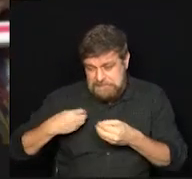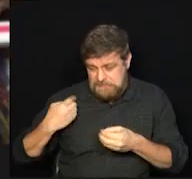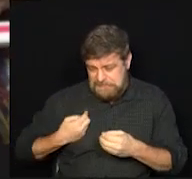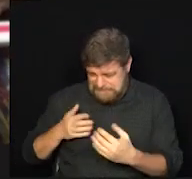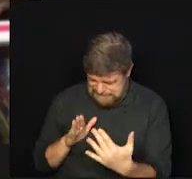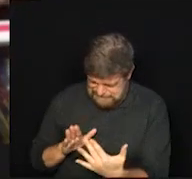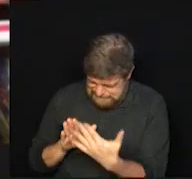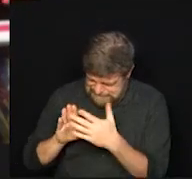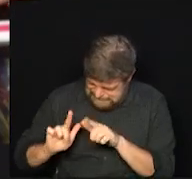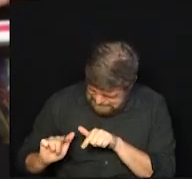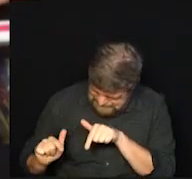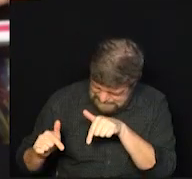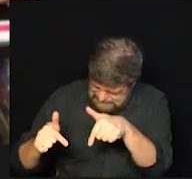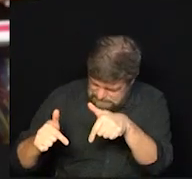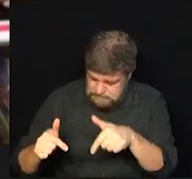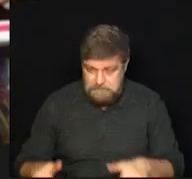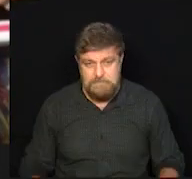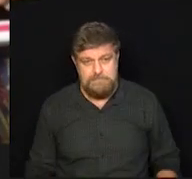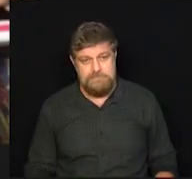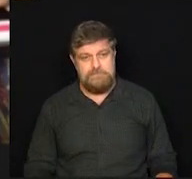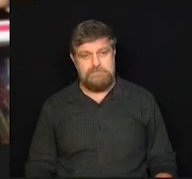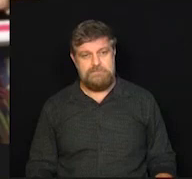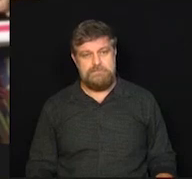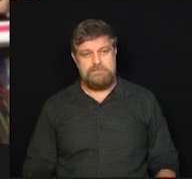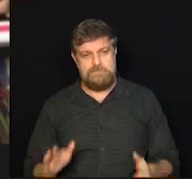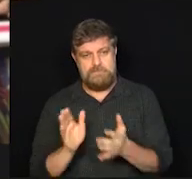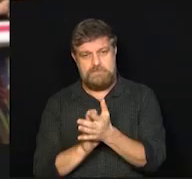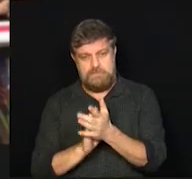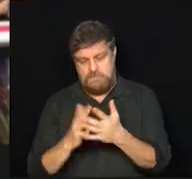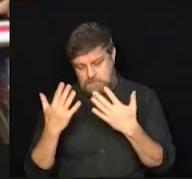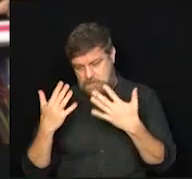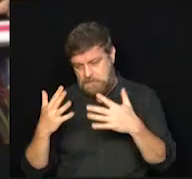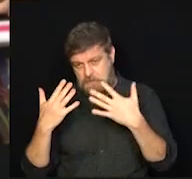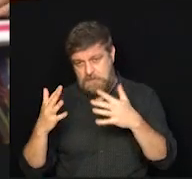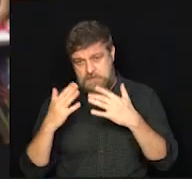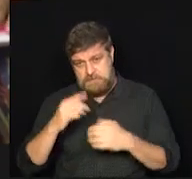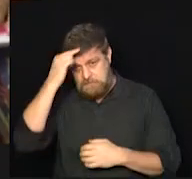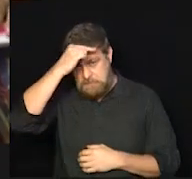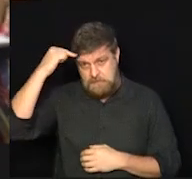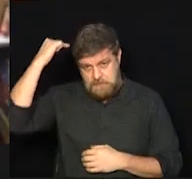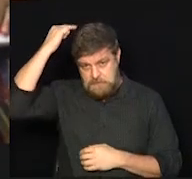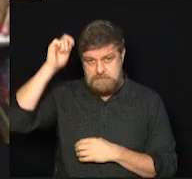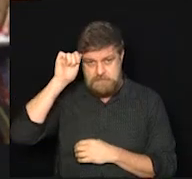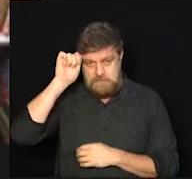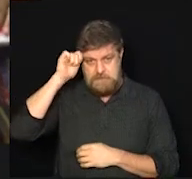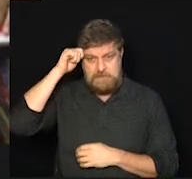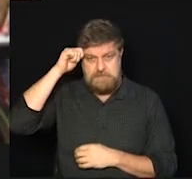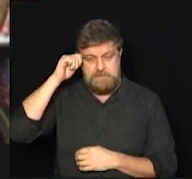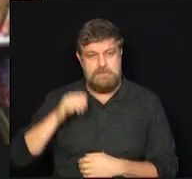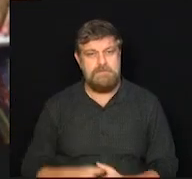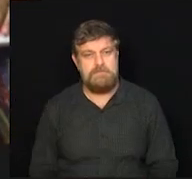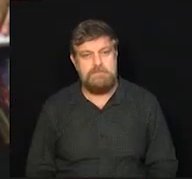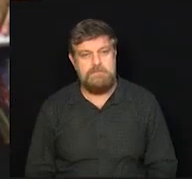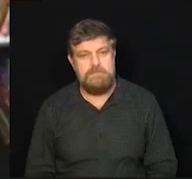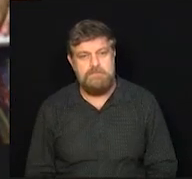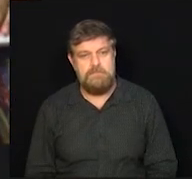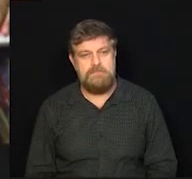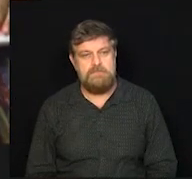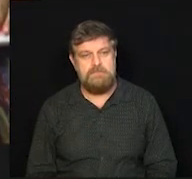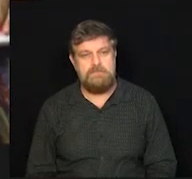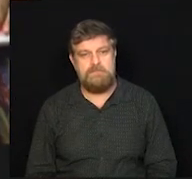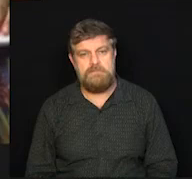resistir por esses pa então salve São Benedito o o compadre